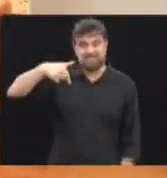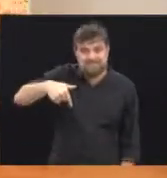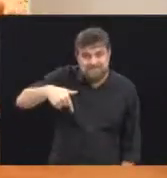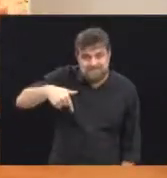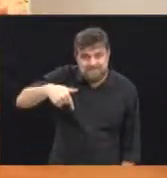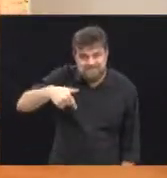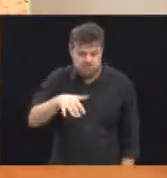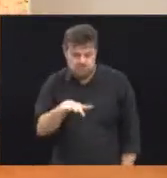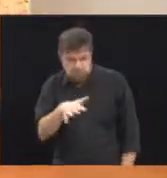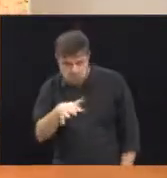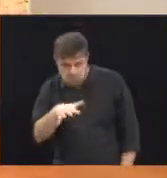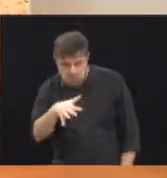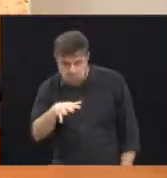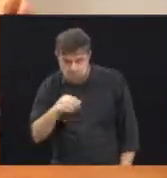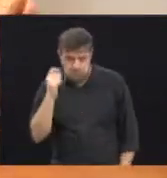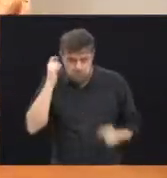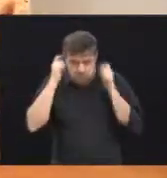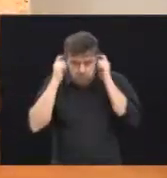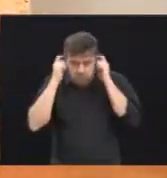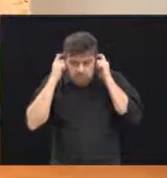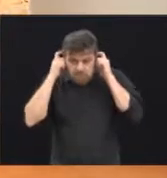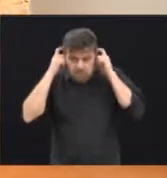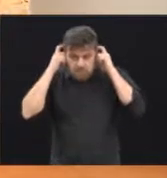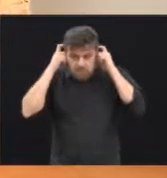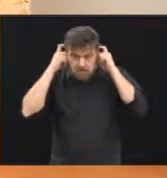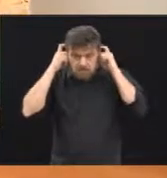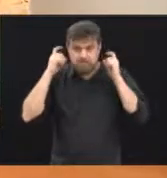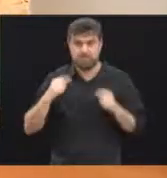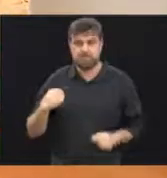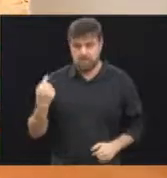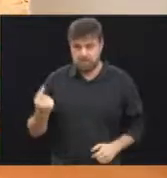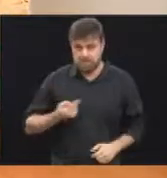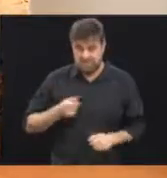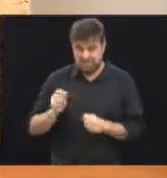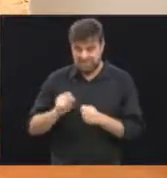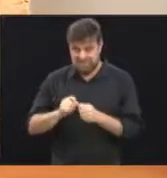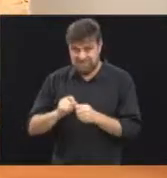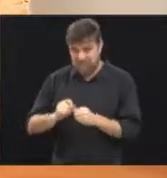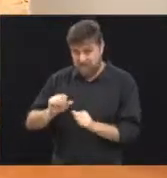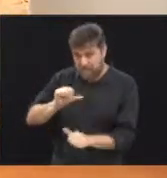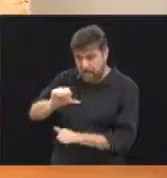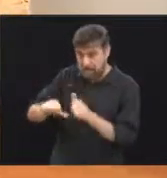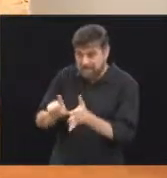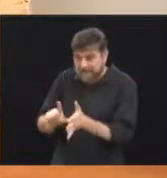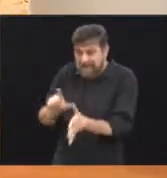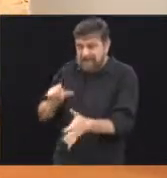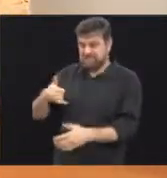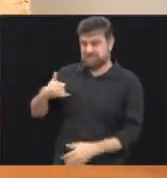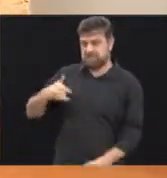vida, aproximadamente, elas estão em desenvolvimento. Por isso que você alterar o curso